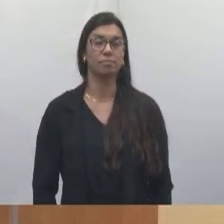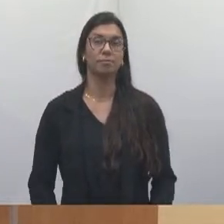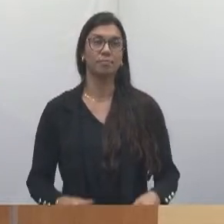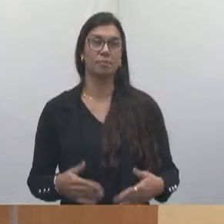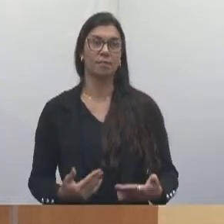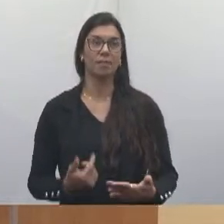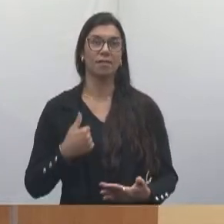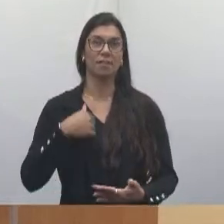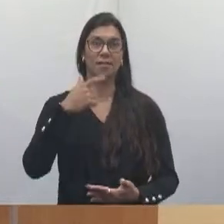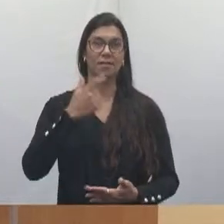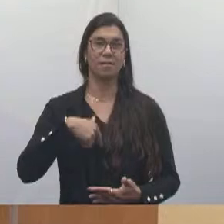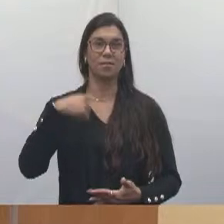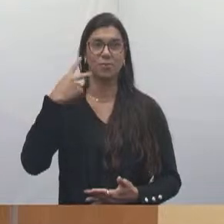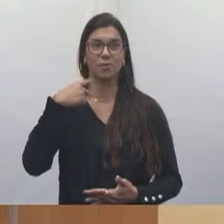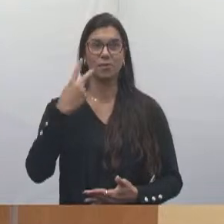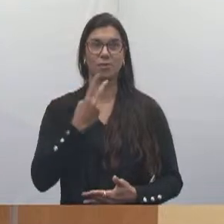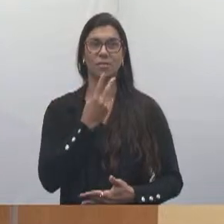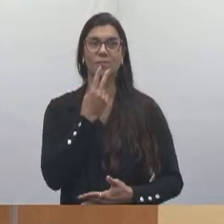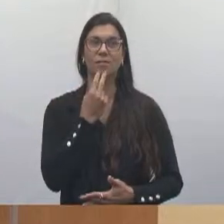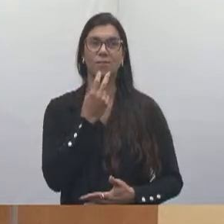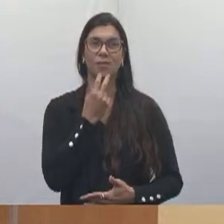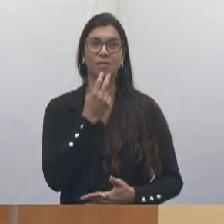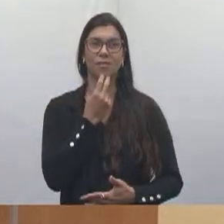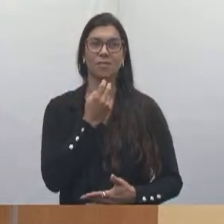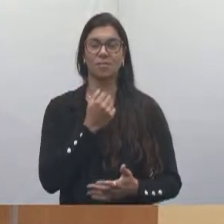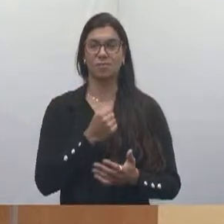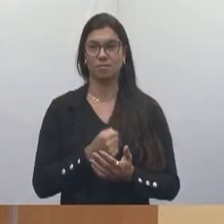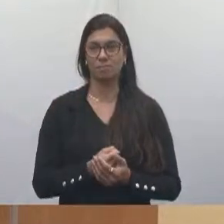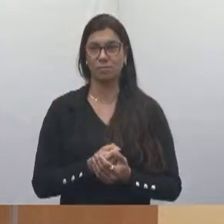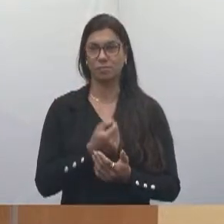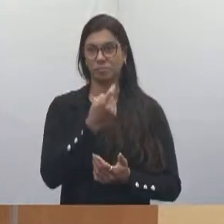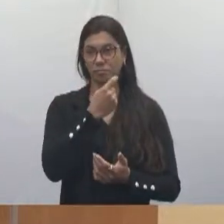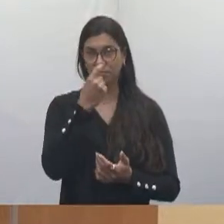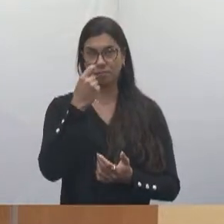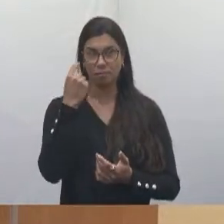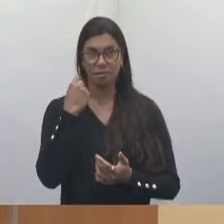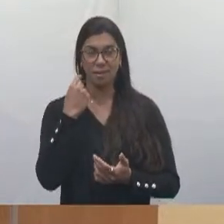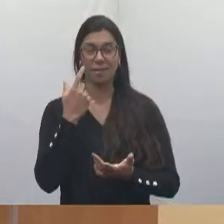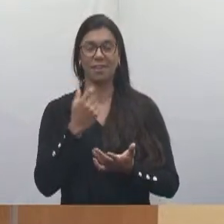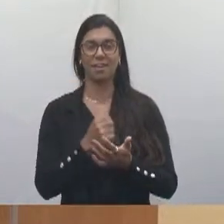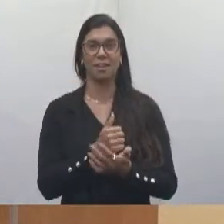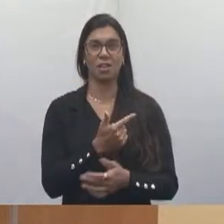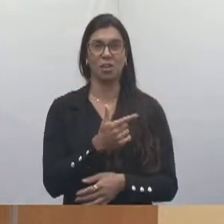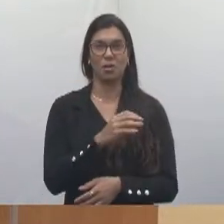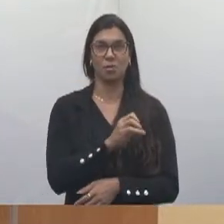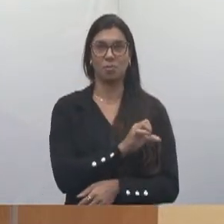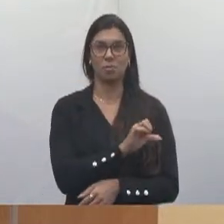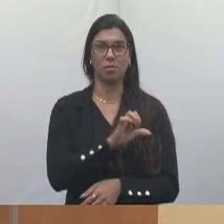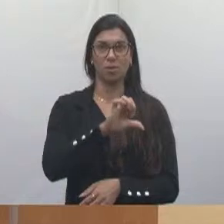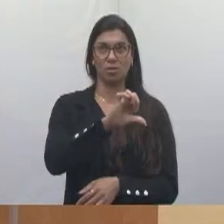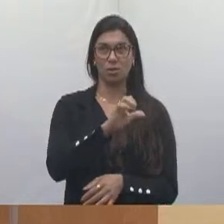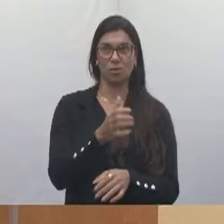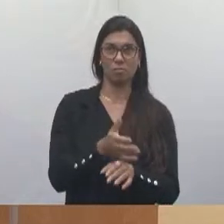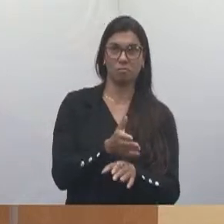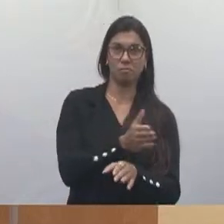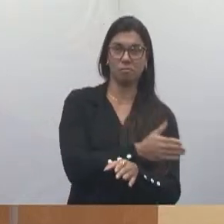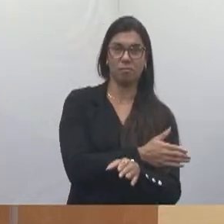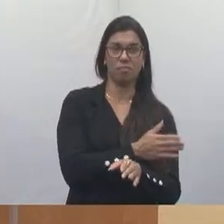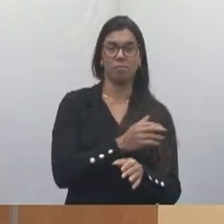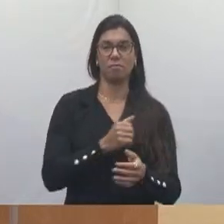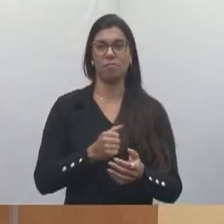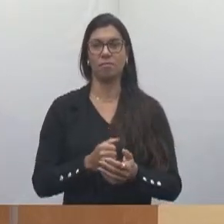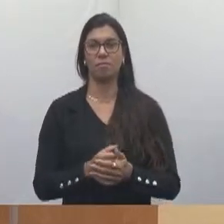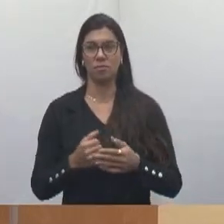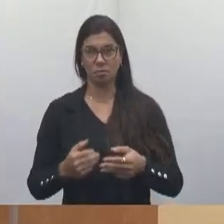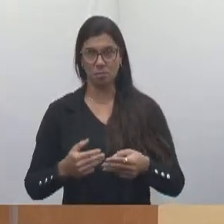Então, eu, vereador Valmir, de 2009, fui eleito 92 a 96,